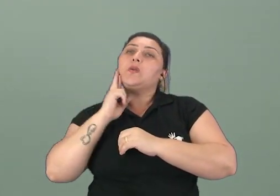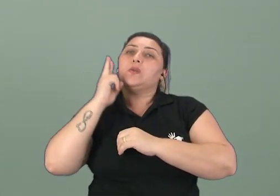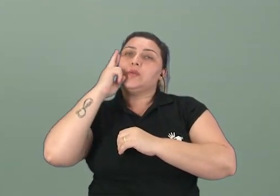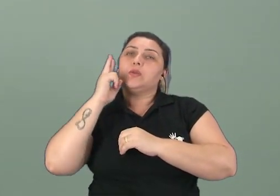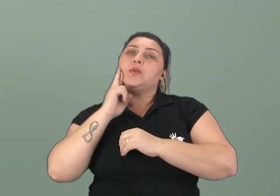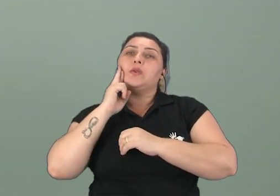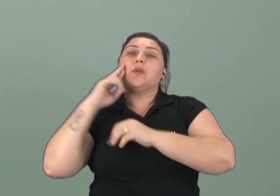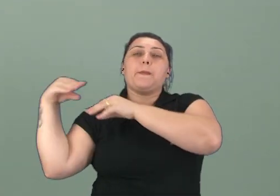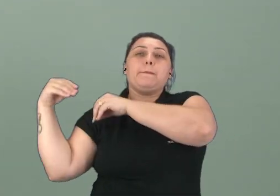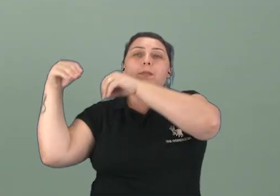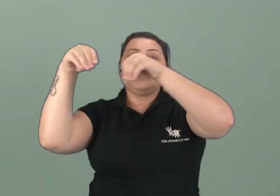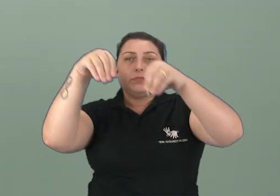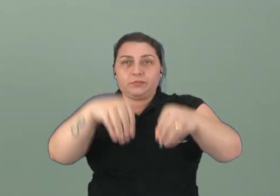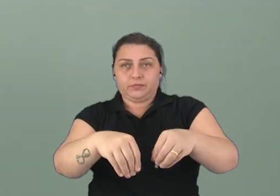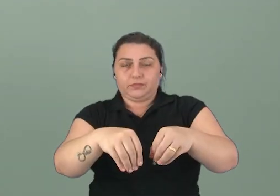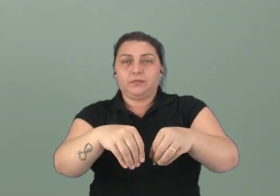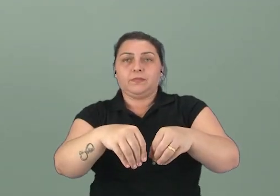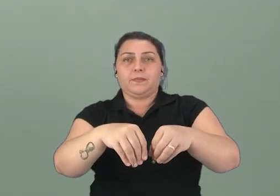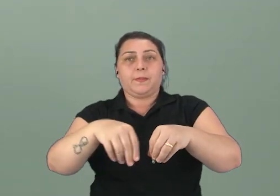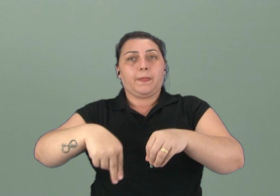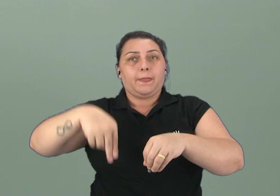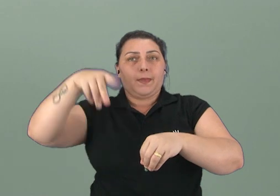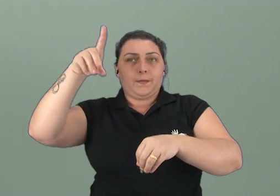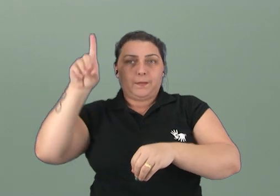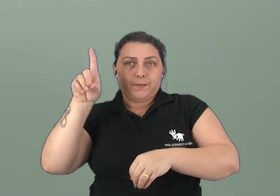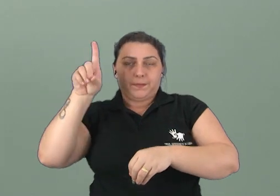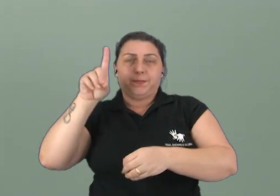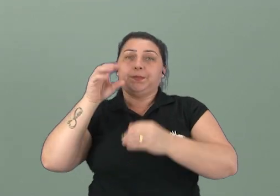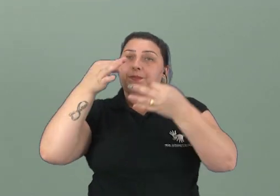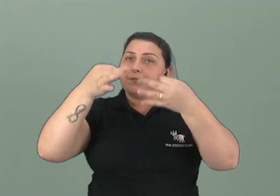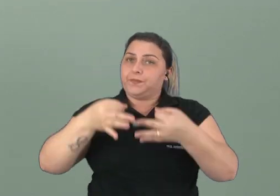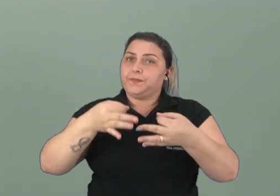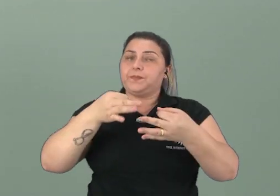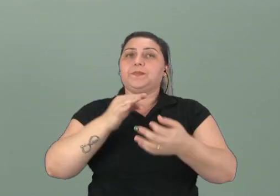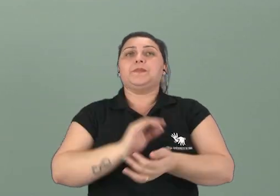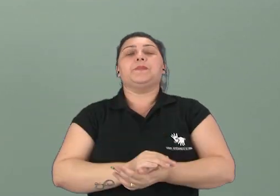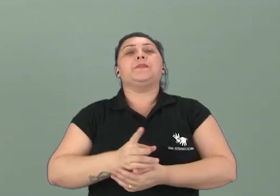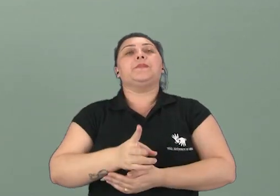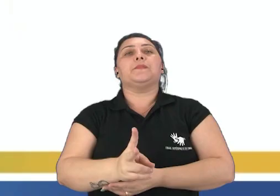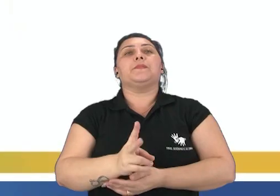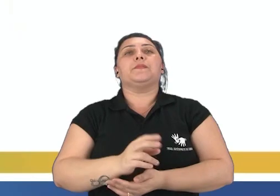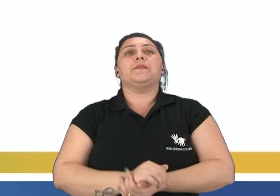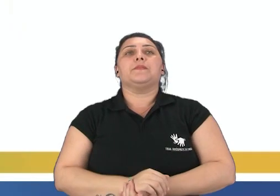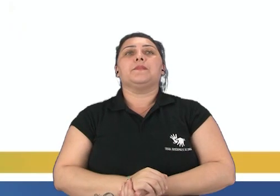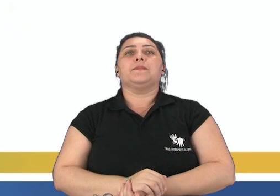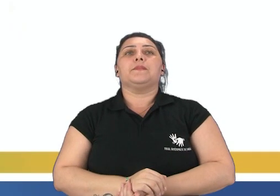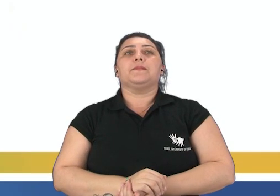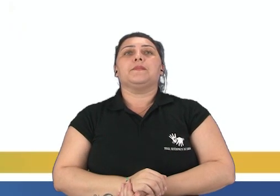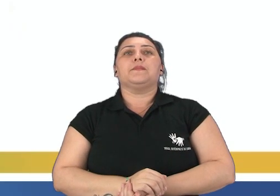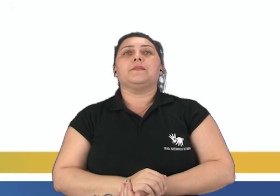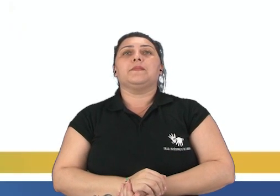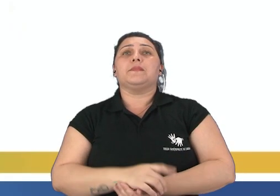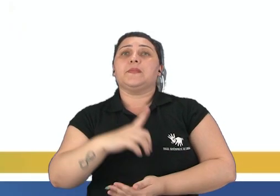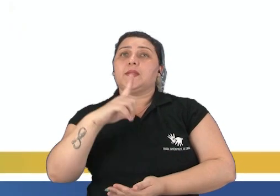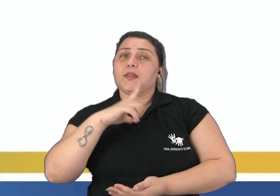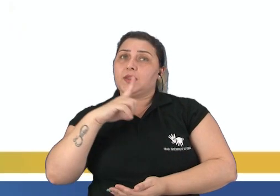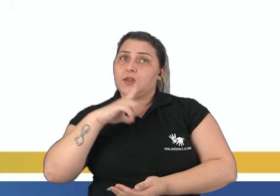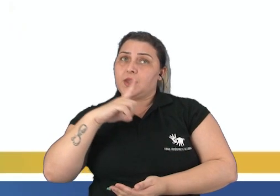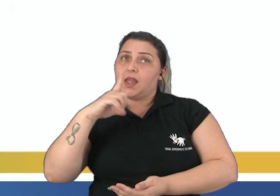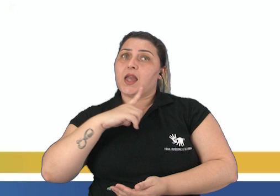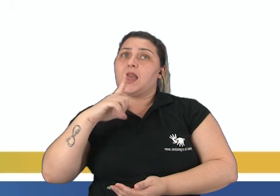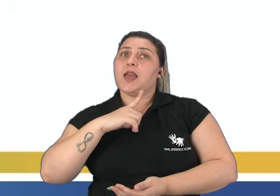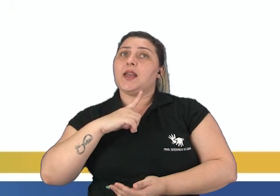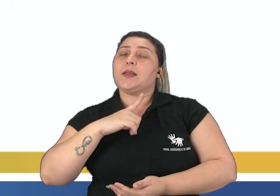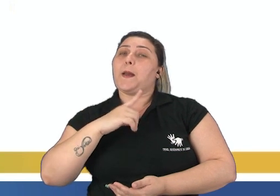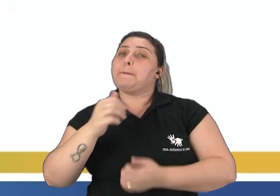geralmente migraram aí do Nordeste. Certinho? Vamos dar continuidade. Tendo se